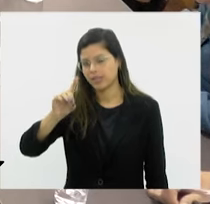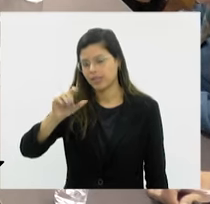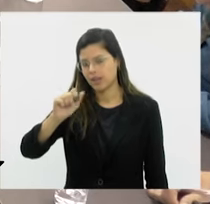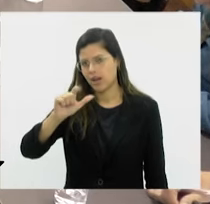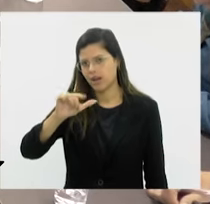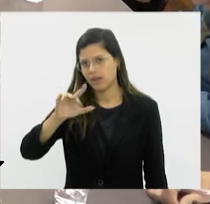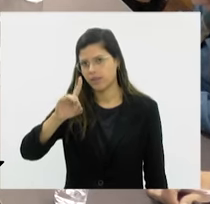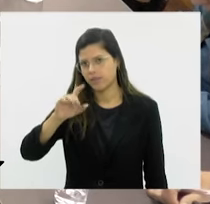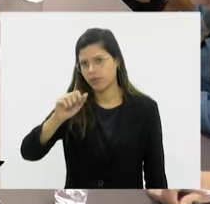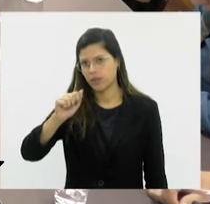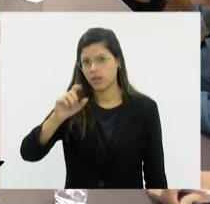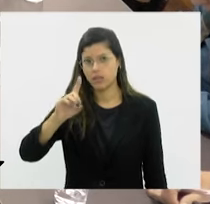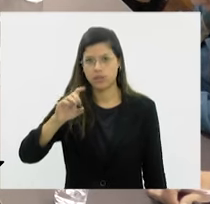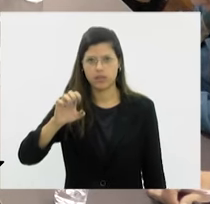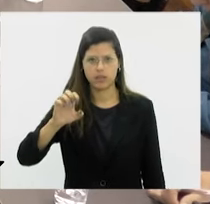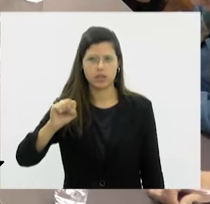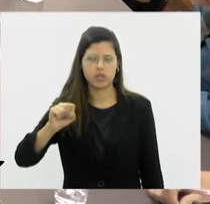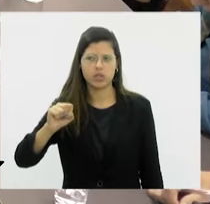e retiro,